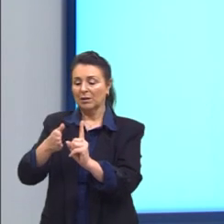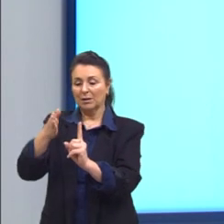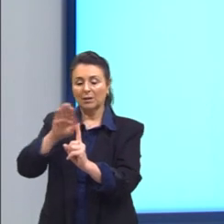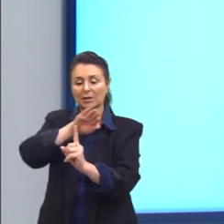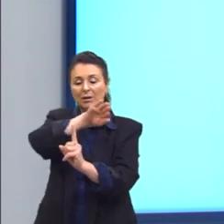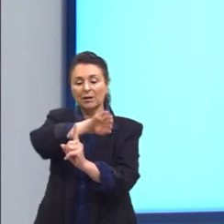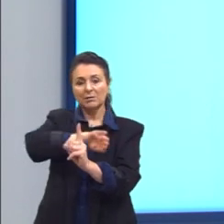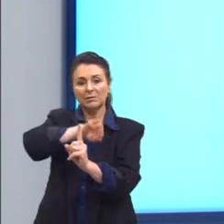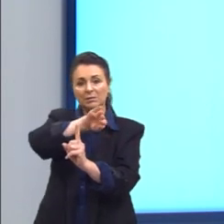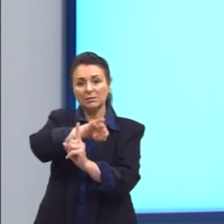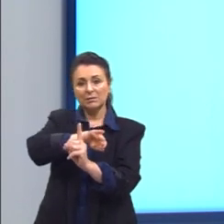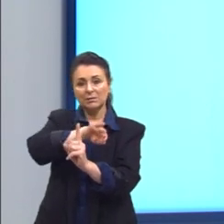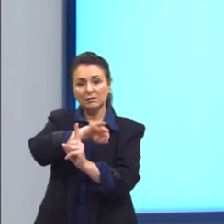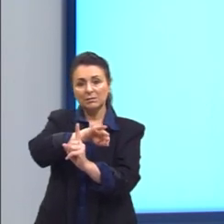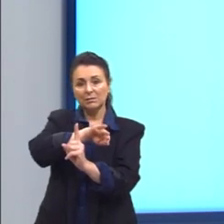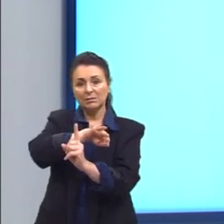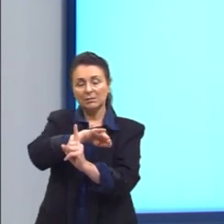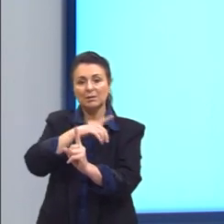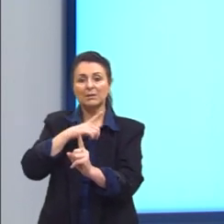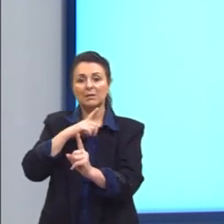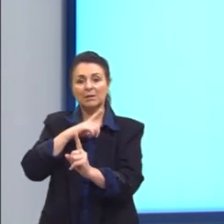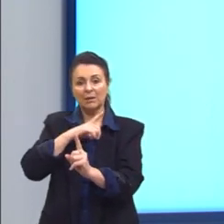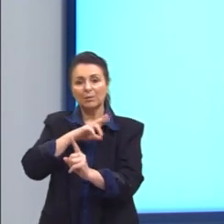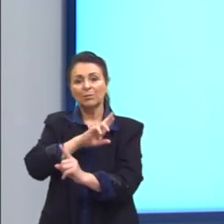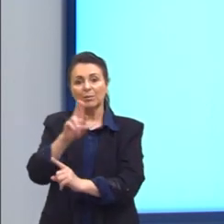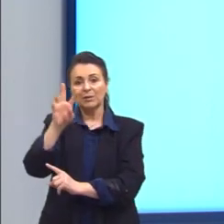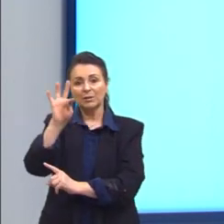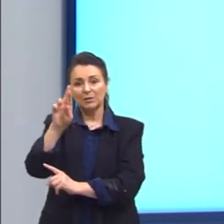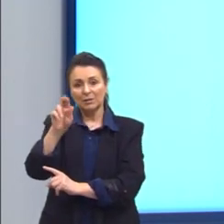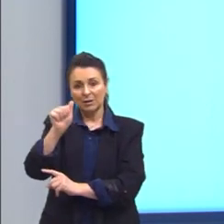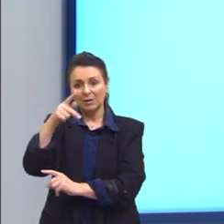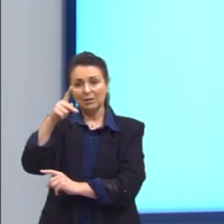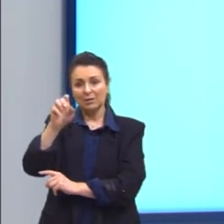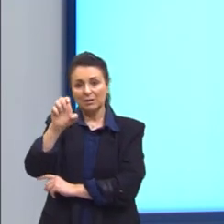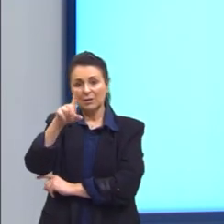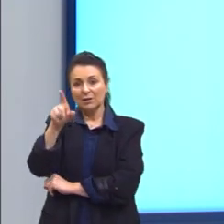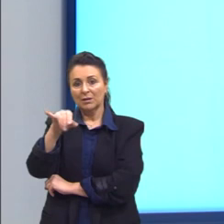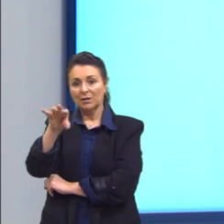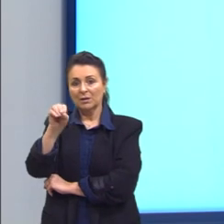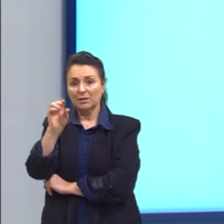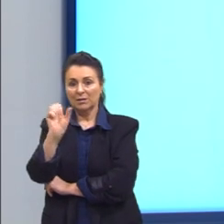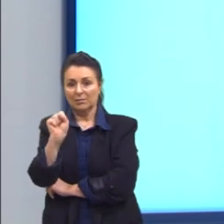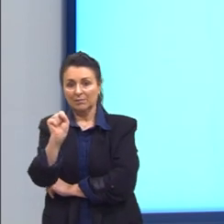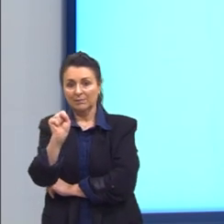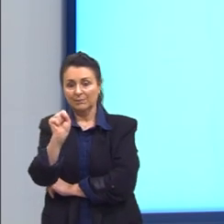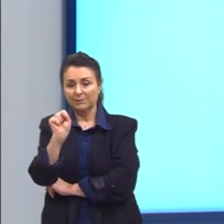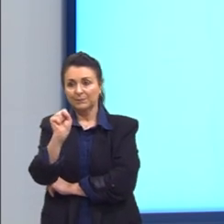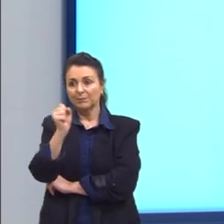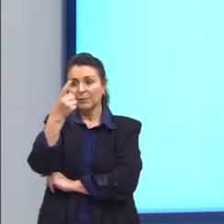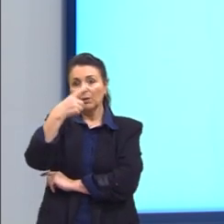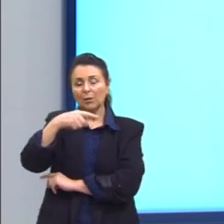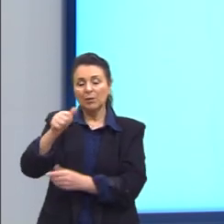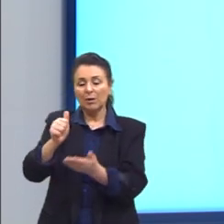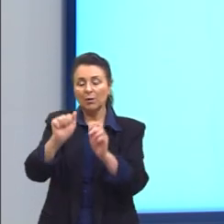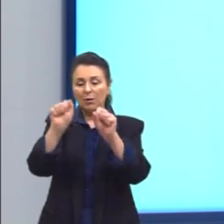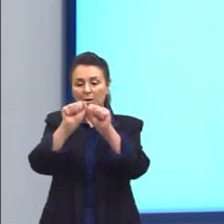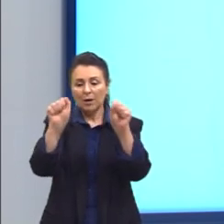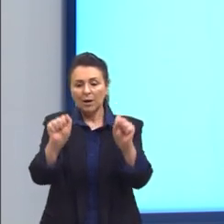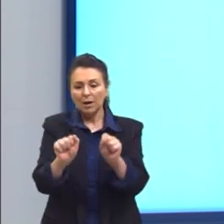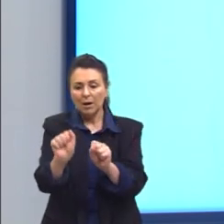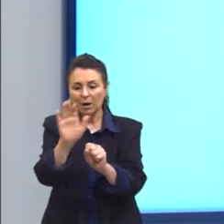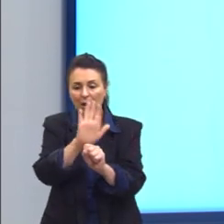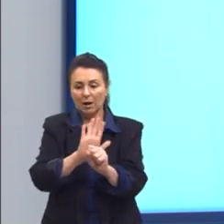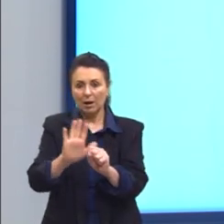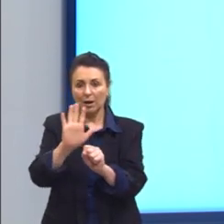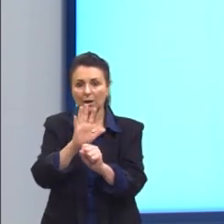laterais serão compostas por trapézios é a que eu trouxe área né como é que a gente